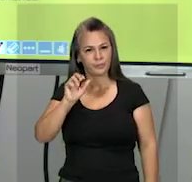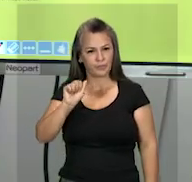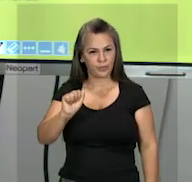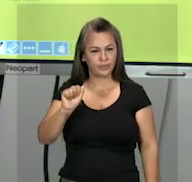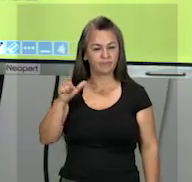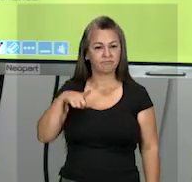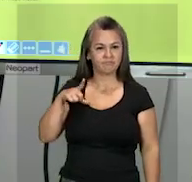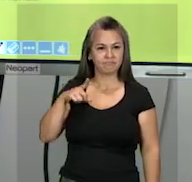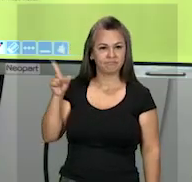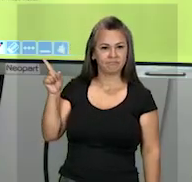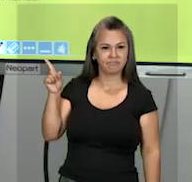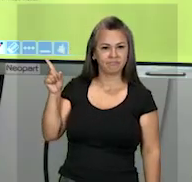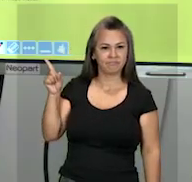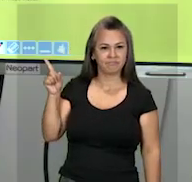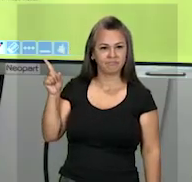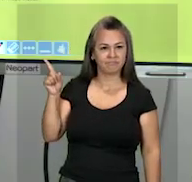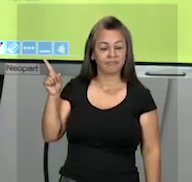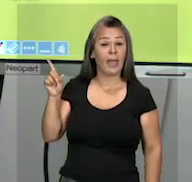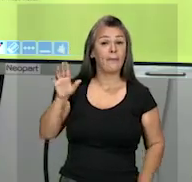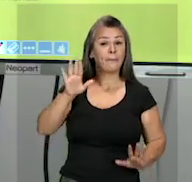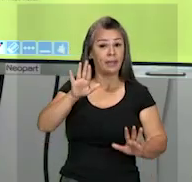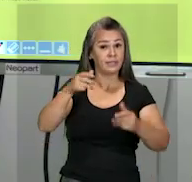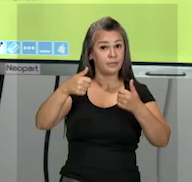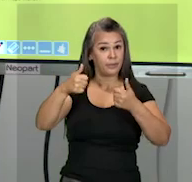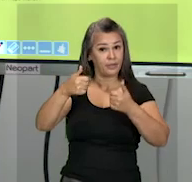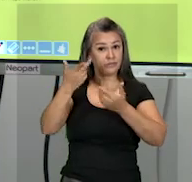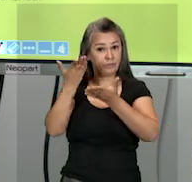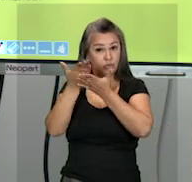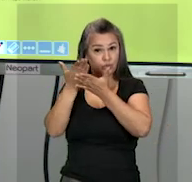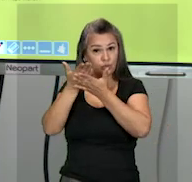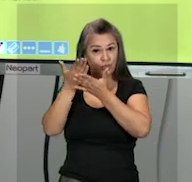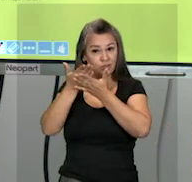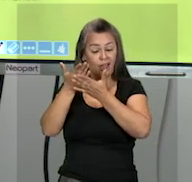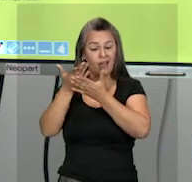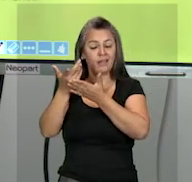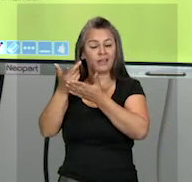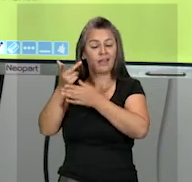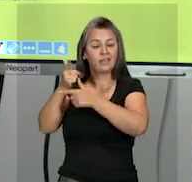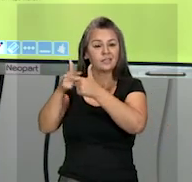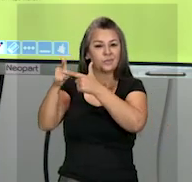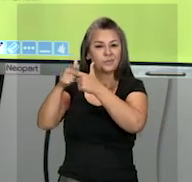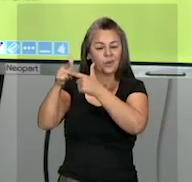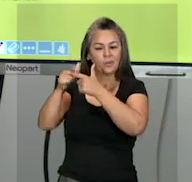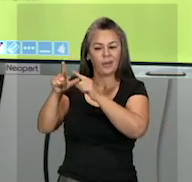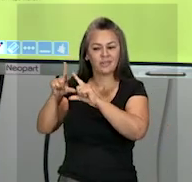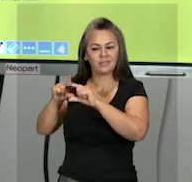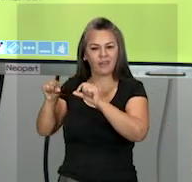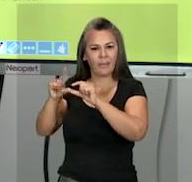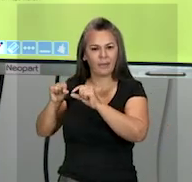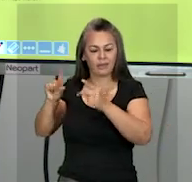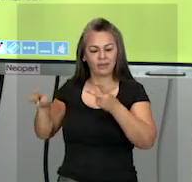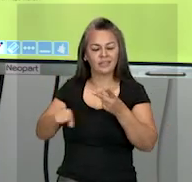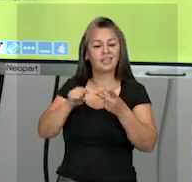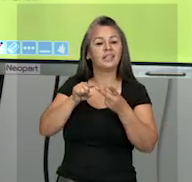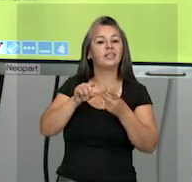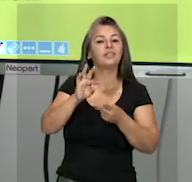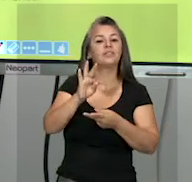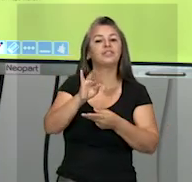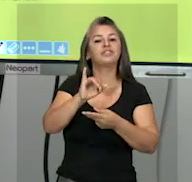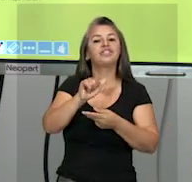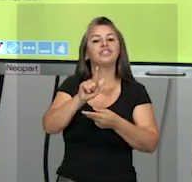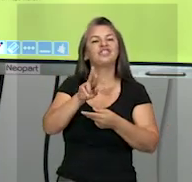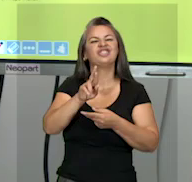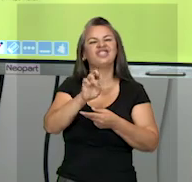Então nós vamos discutir primeiro a situação do Japão e dos tigres asiáticos, que por hora a história desses países se relaciona, por